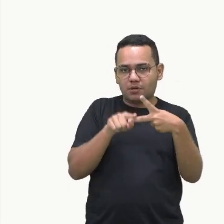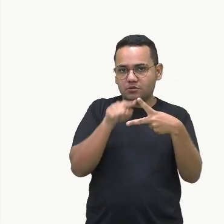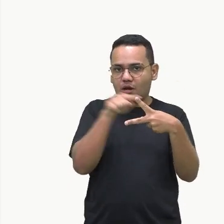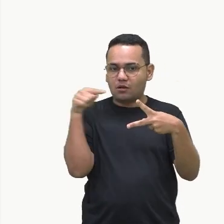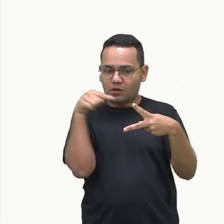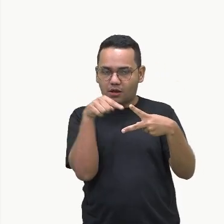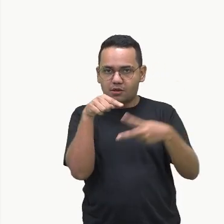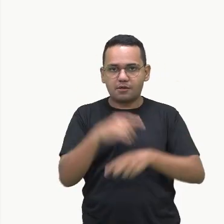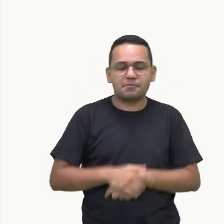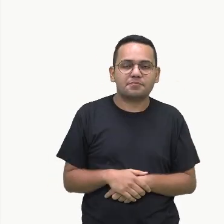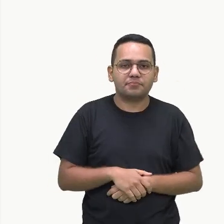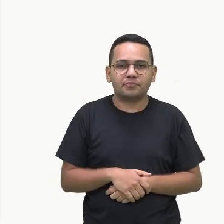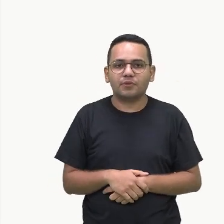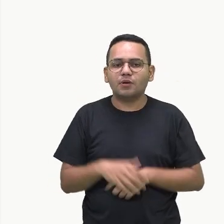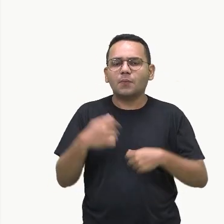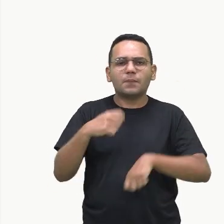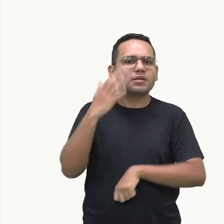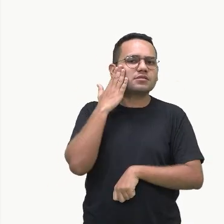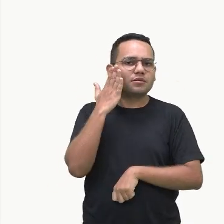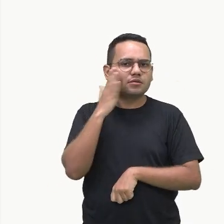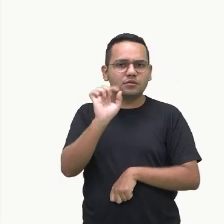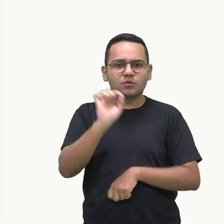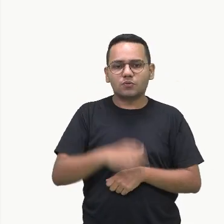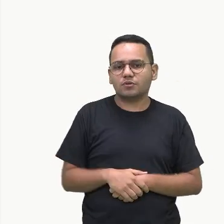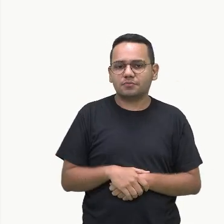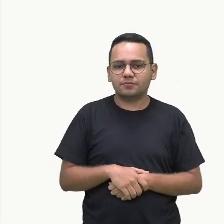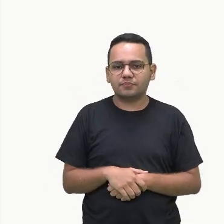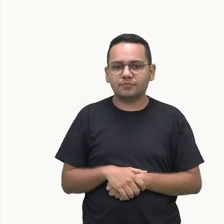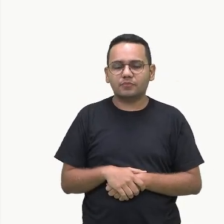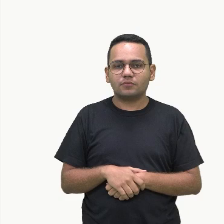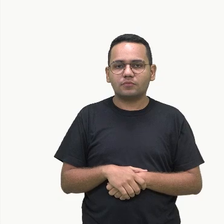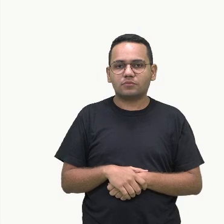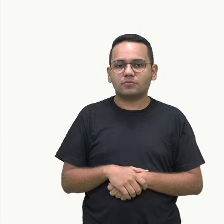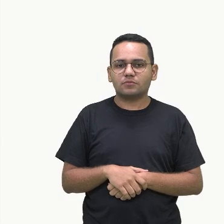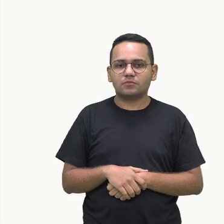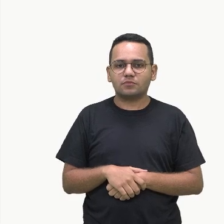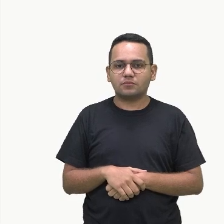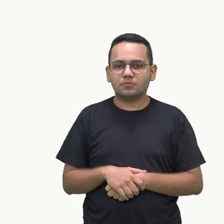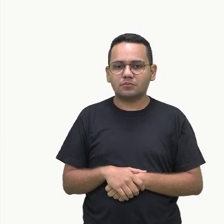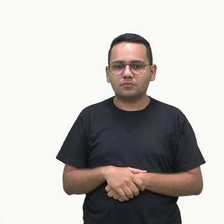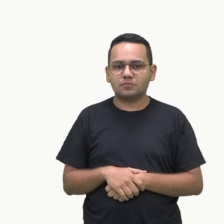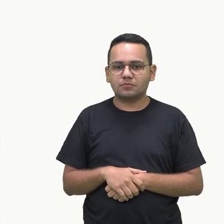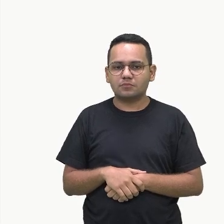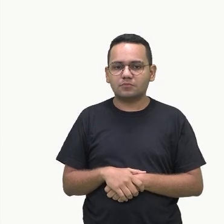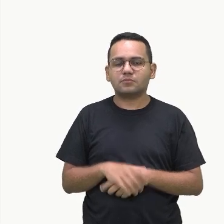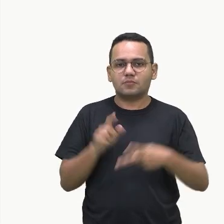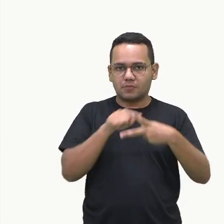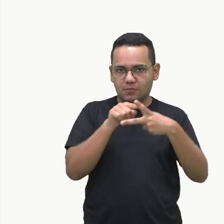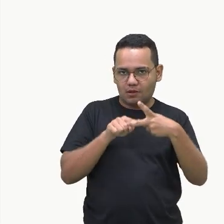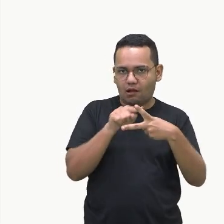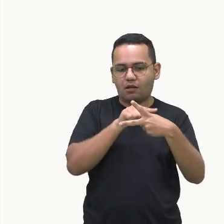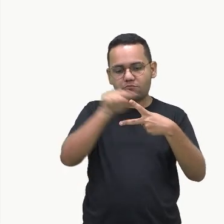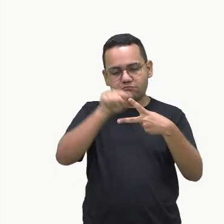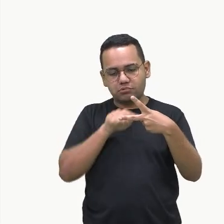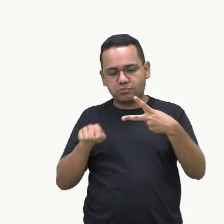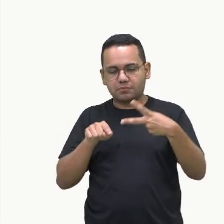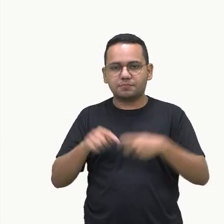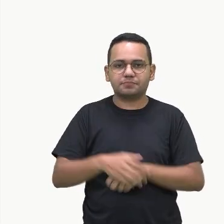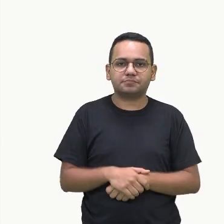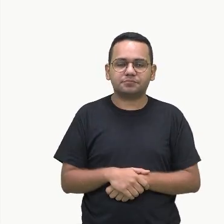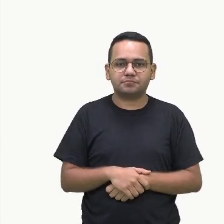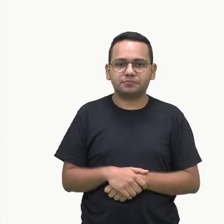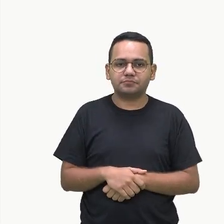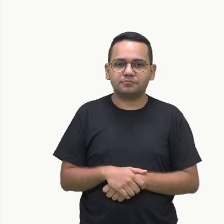saber, representar aí o lado do ângulo, o próprio ângulo em si. Então, vale a pena